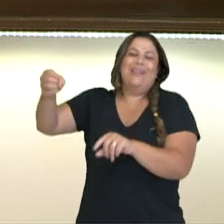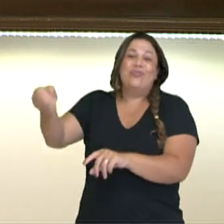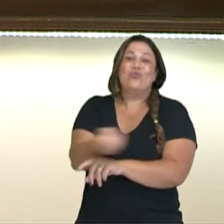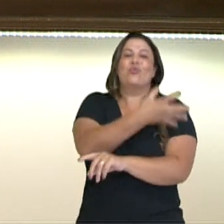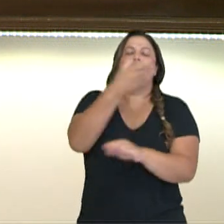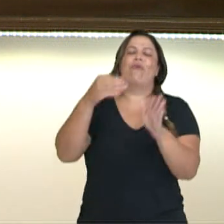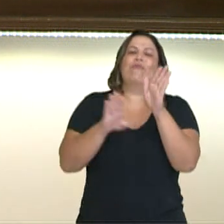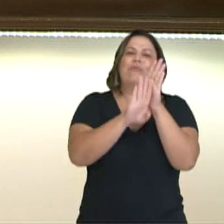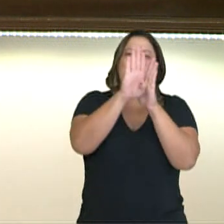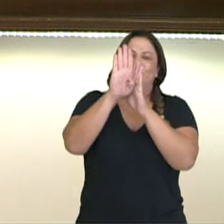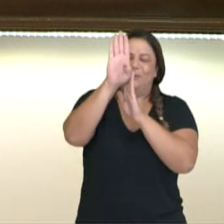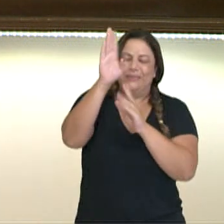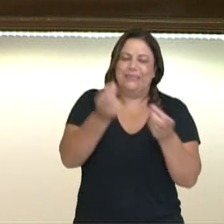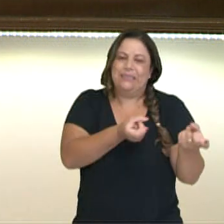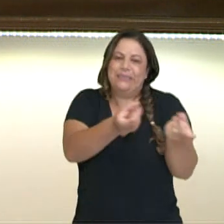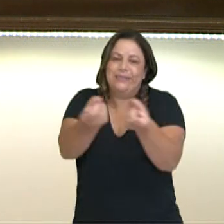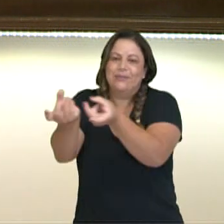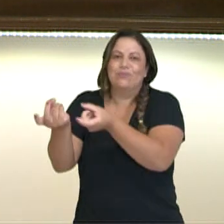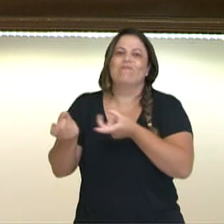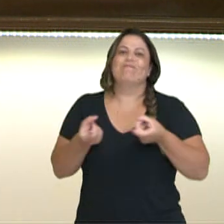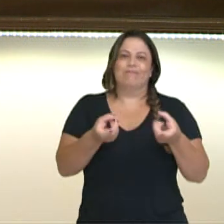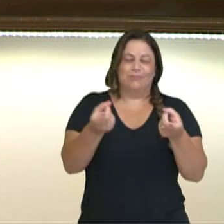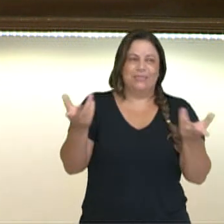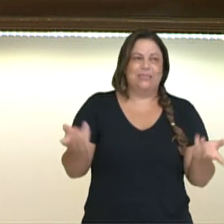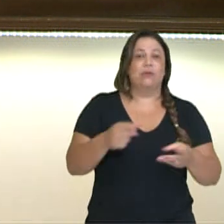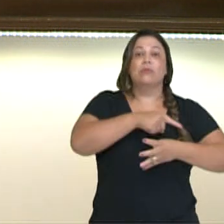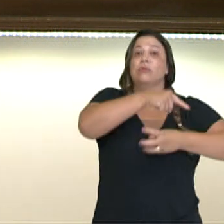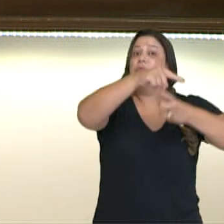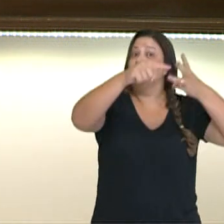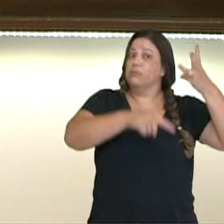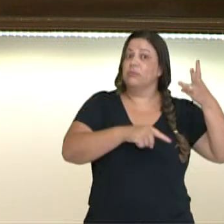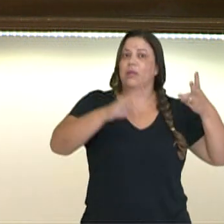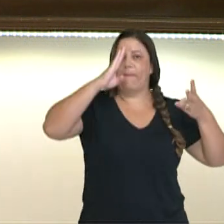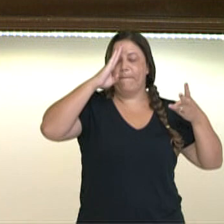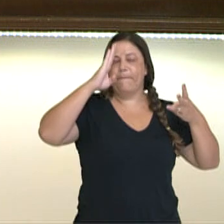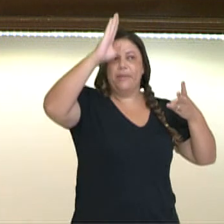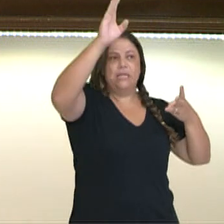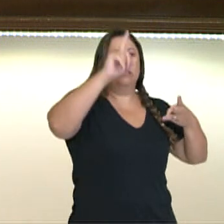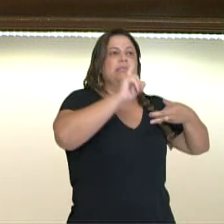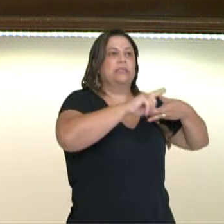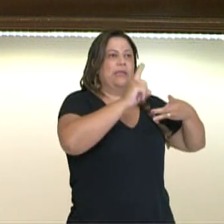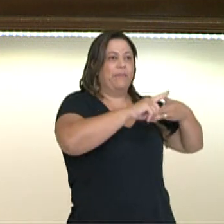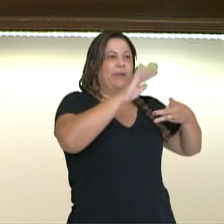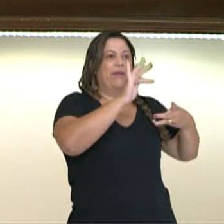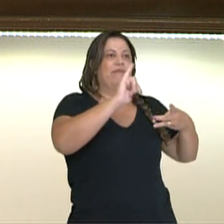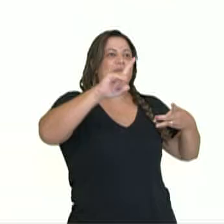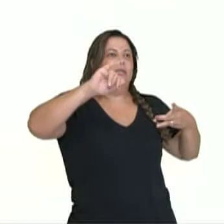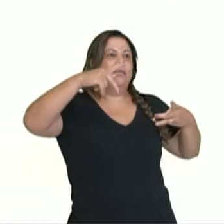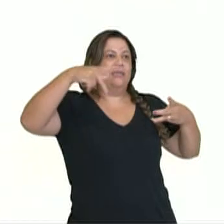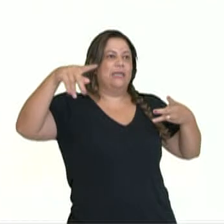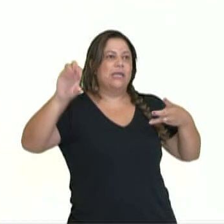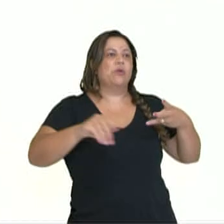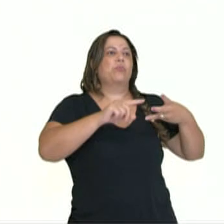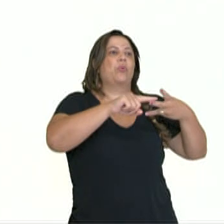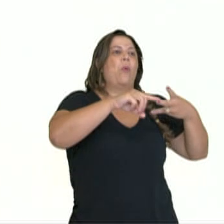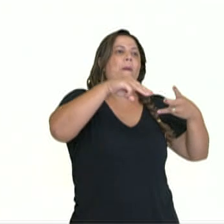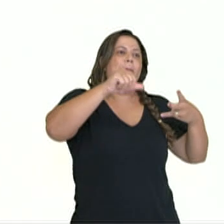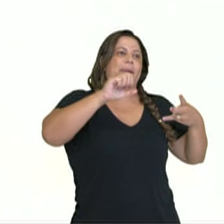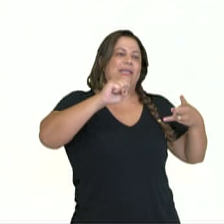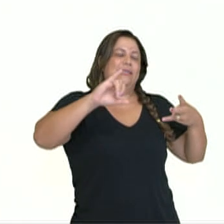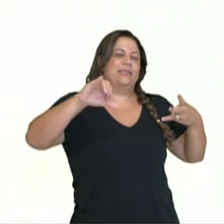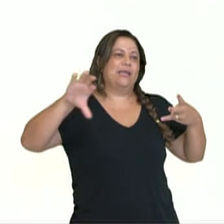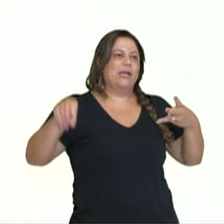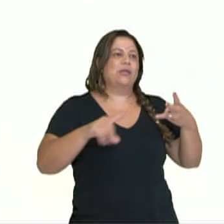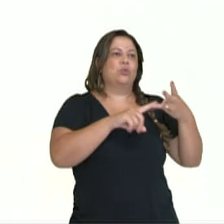os grandes comerciantes. A gente tem aqui então os três principais artistas deste início: Filippo Brunelleschi, Masaccio e